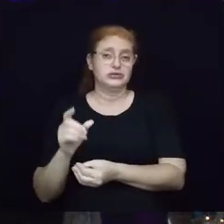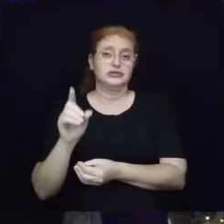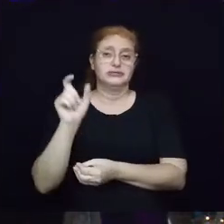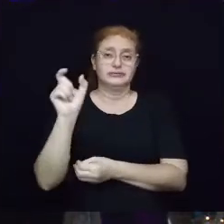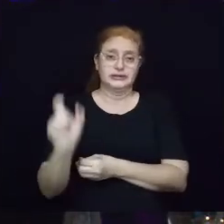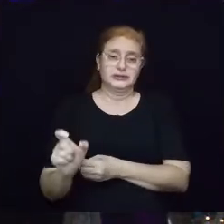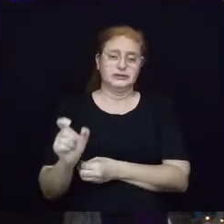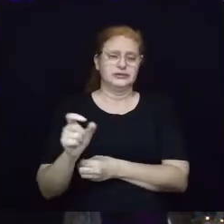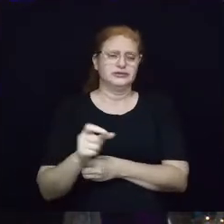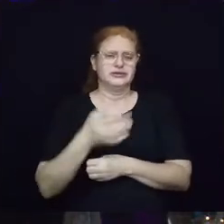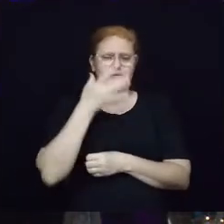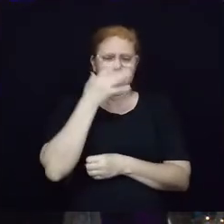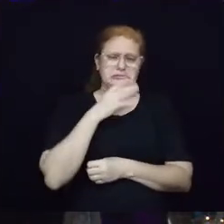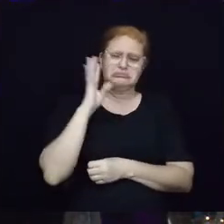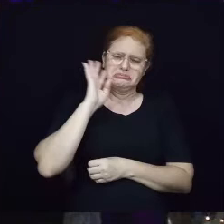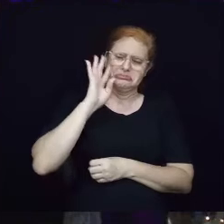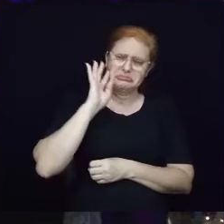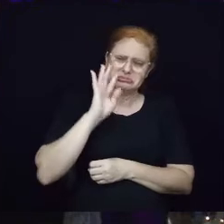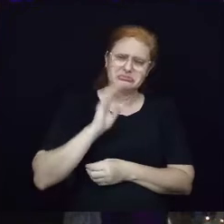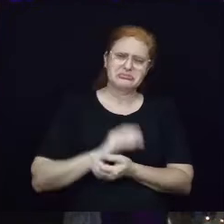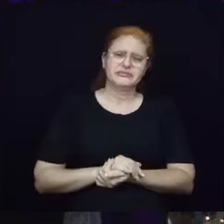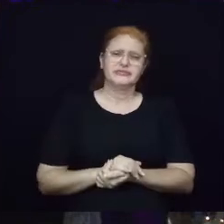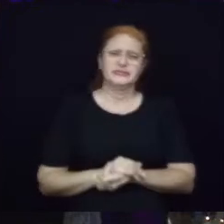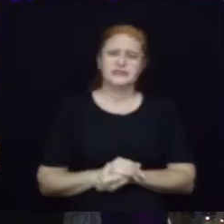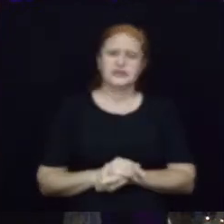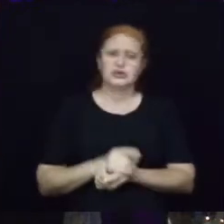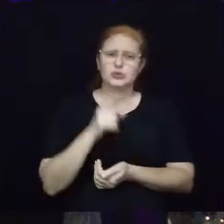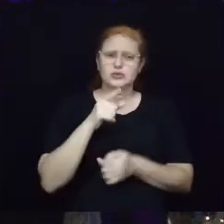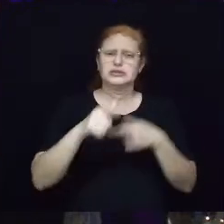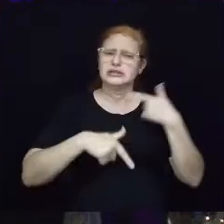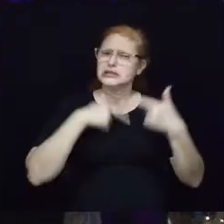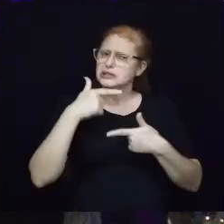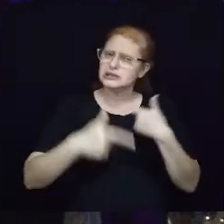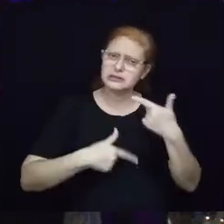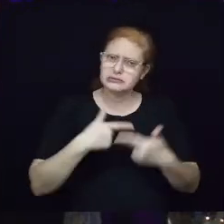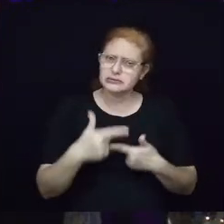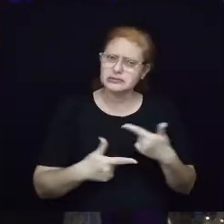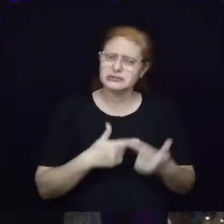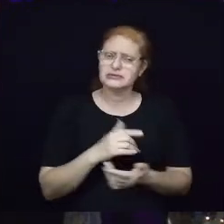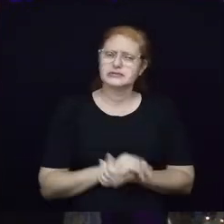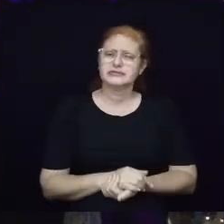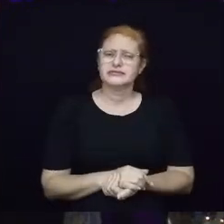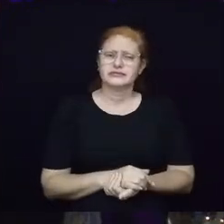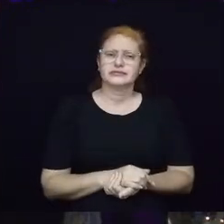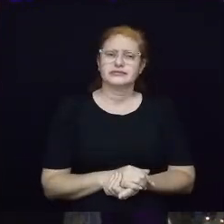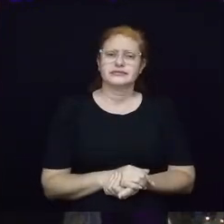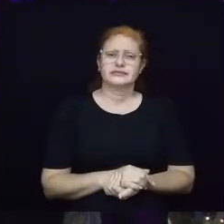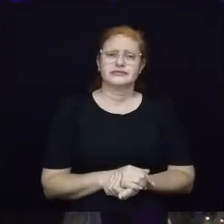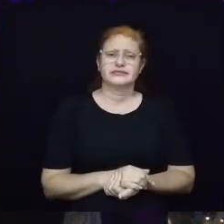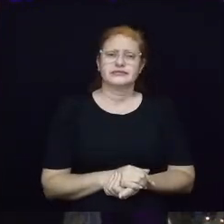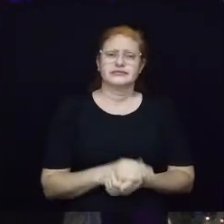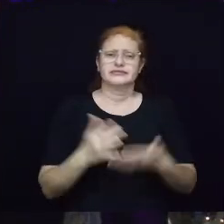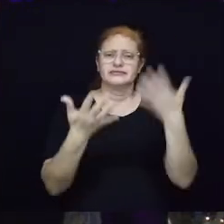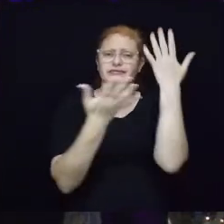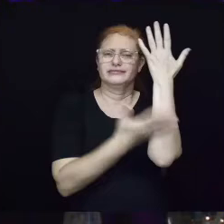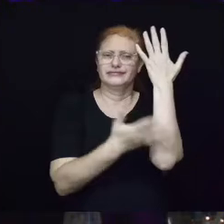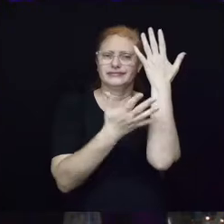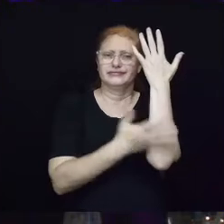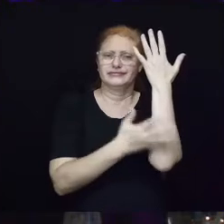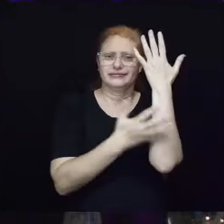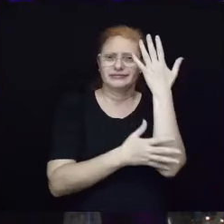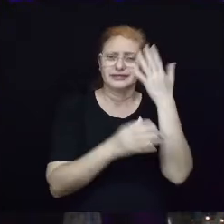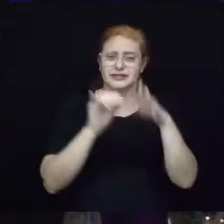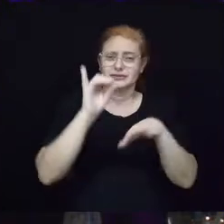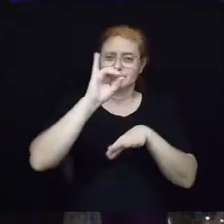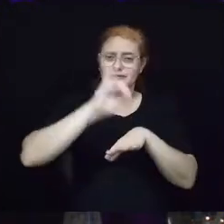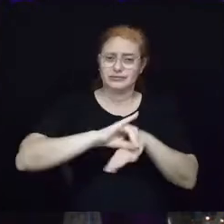muito legal aquilo, dizendo que eu deveria, quem sabe, trabalhar essas peças em madeira como um objeto